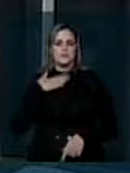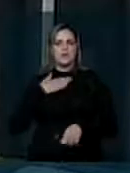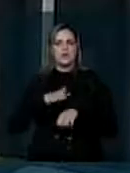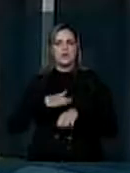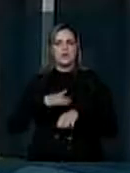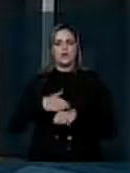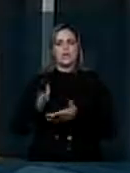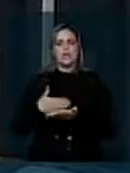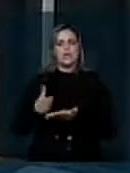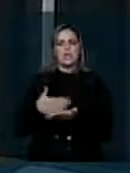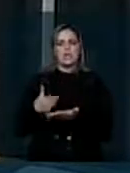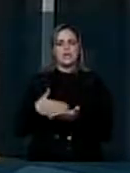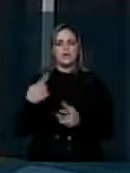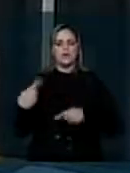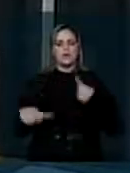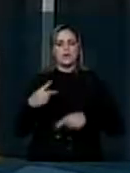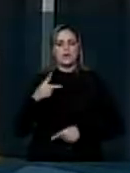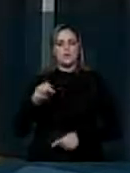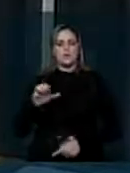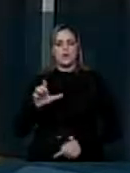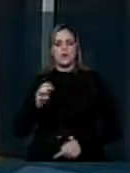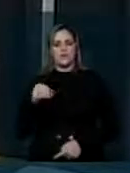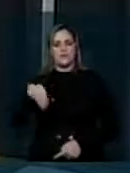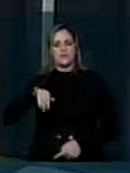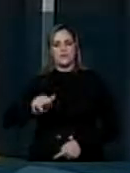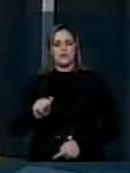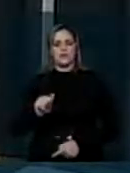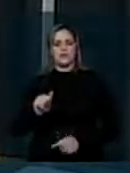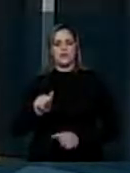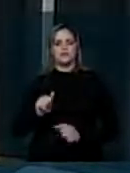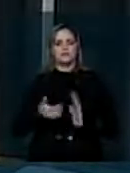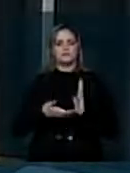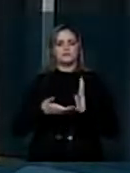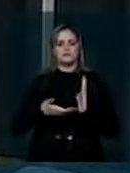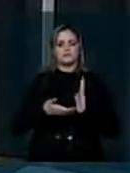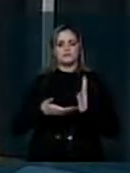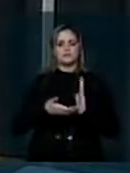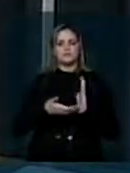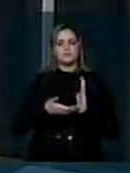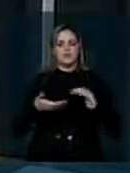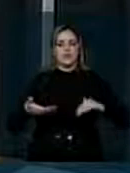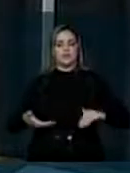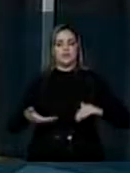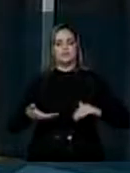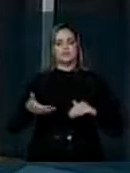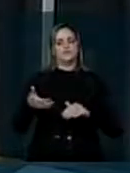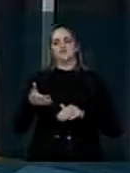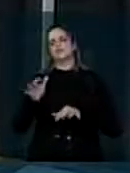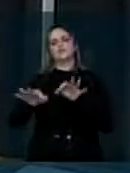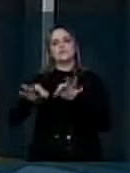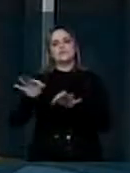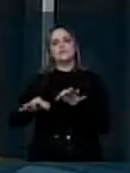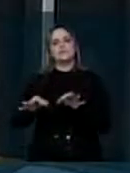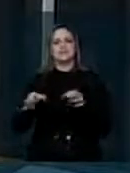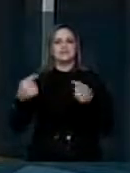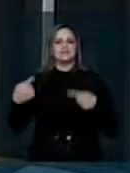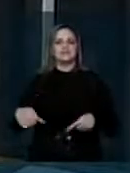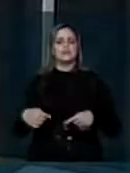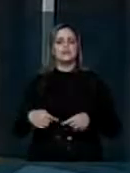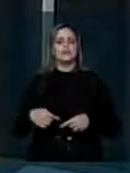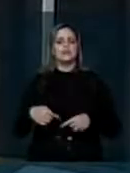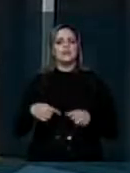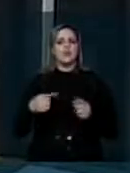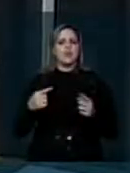sobre a polêmica entre legislativo e judiciário. Fiz questão de citar trechos da obra dele, O Povo de Deus, porque ele